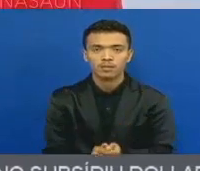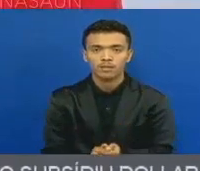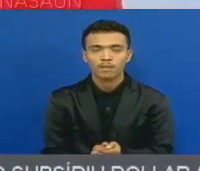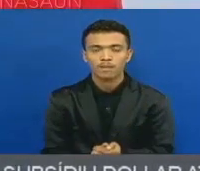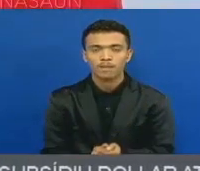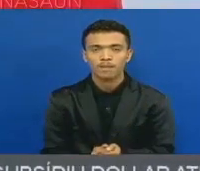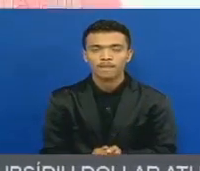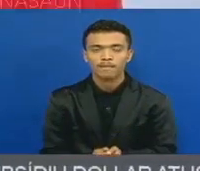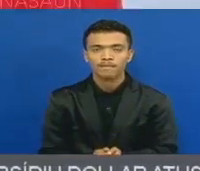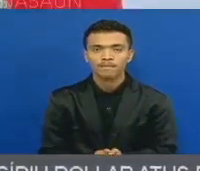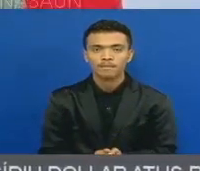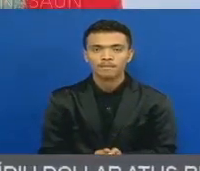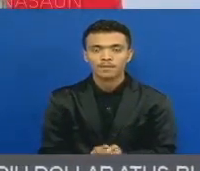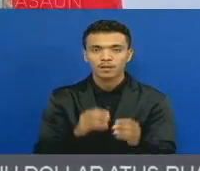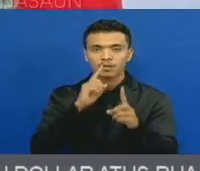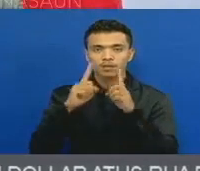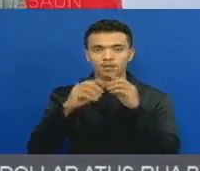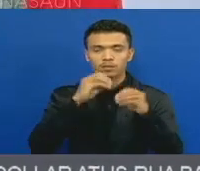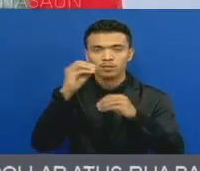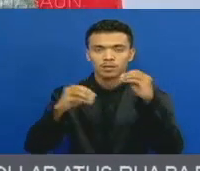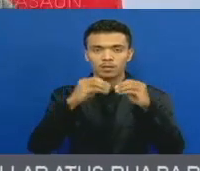claro, né, Conabá.